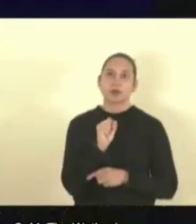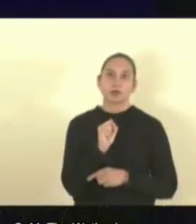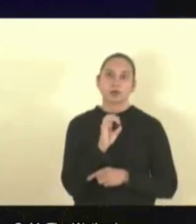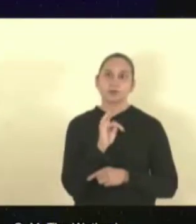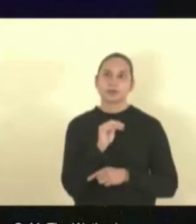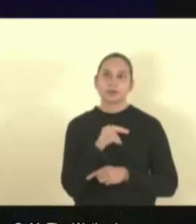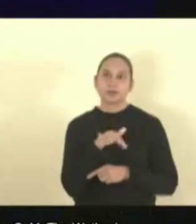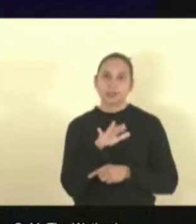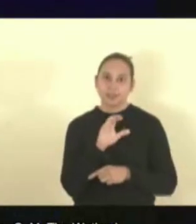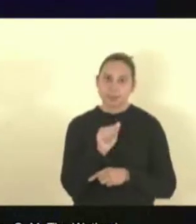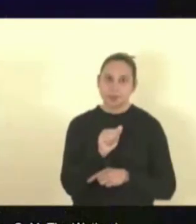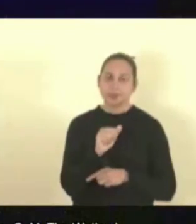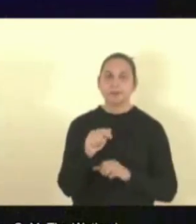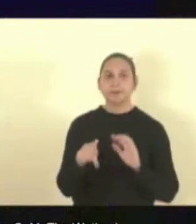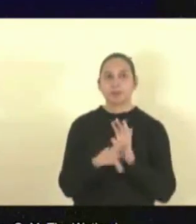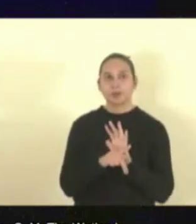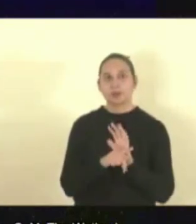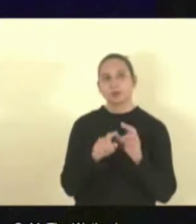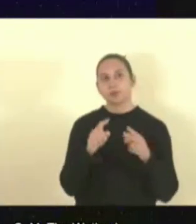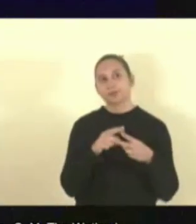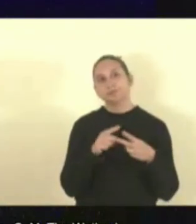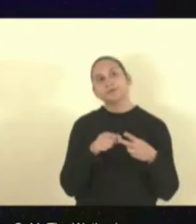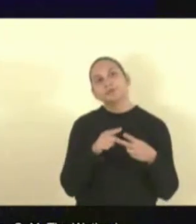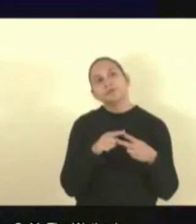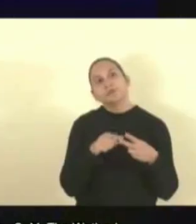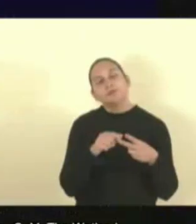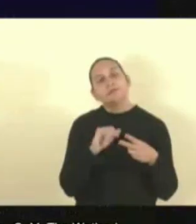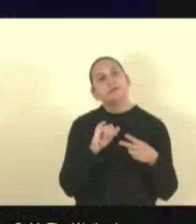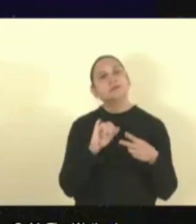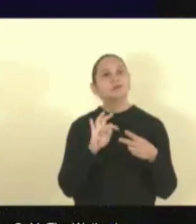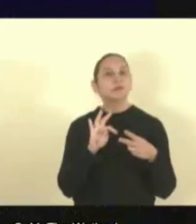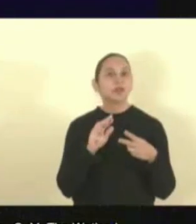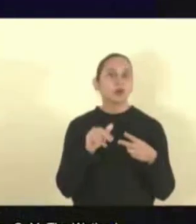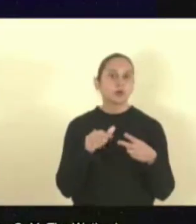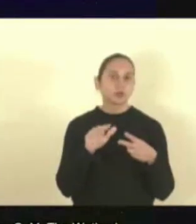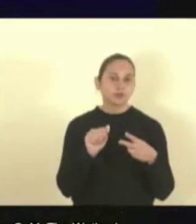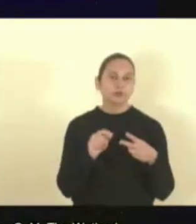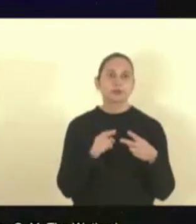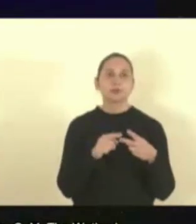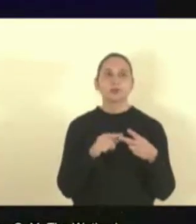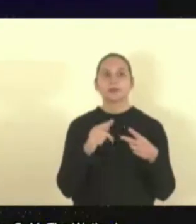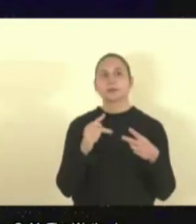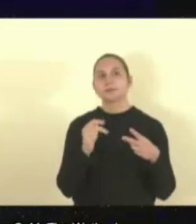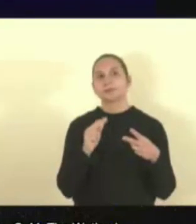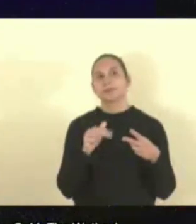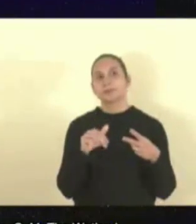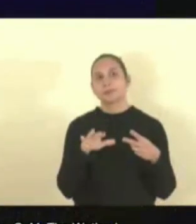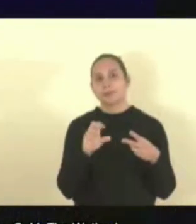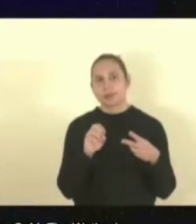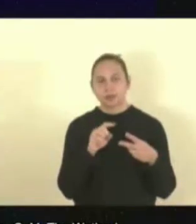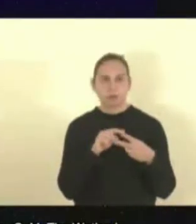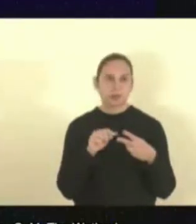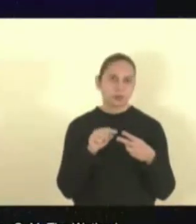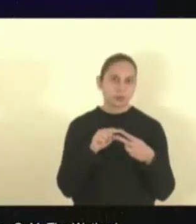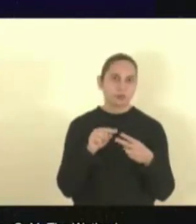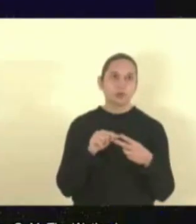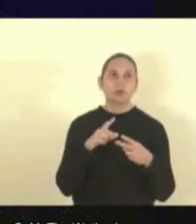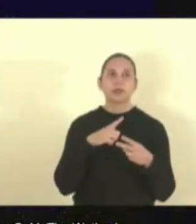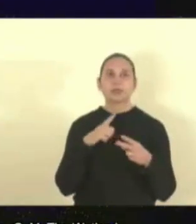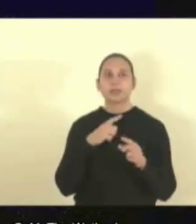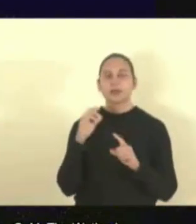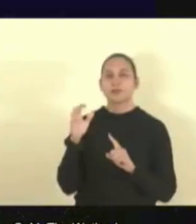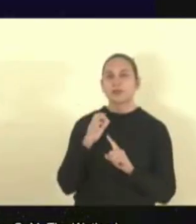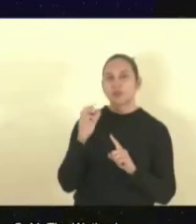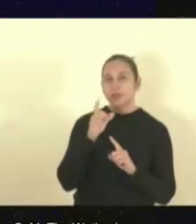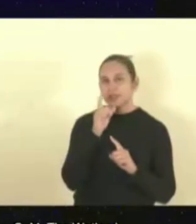aqui de Itaúnas e Paulo César Vinha, né, o tipo de áreas úmidas influenciadas por pulso de marés, com